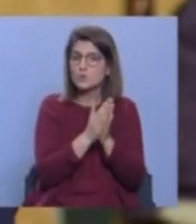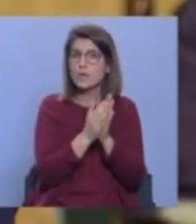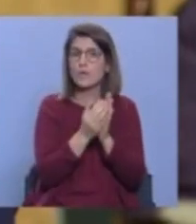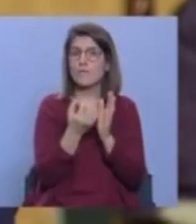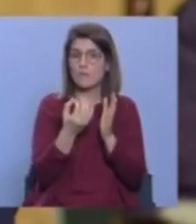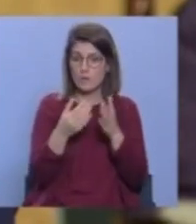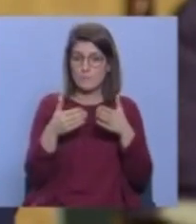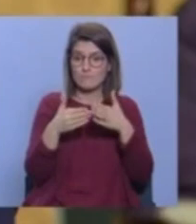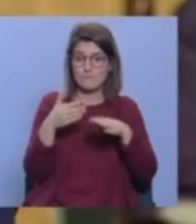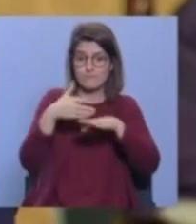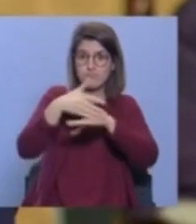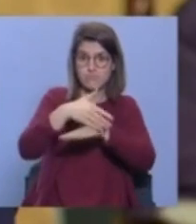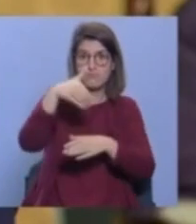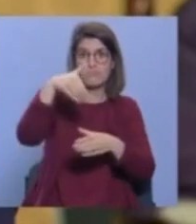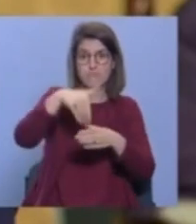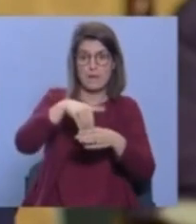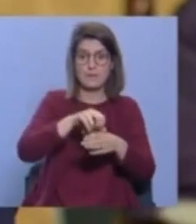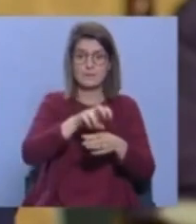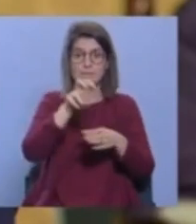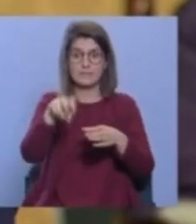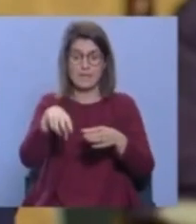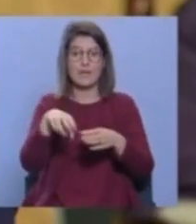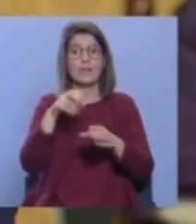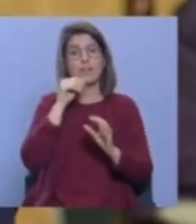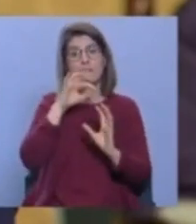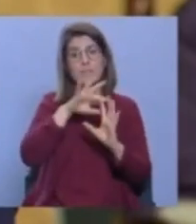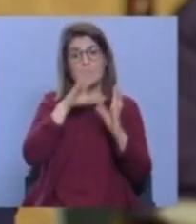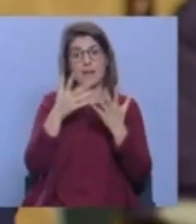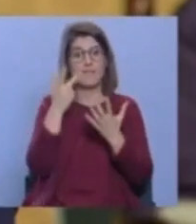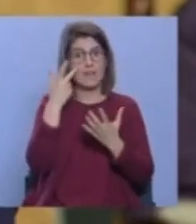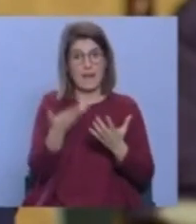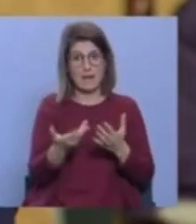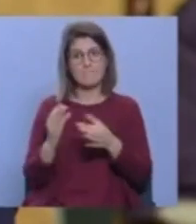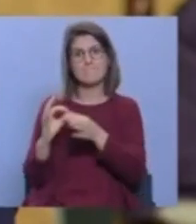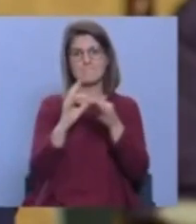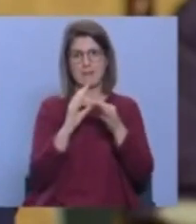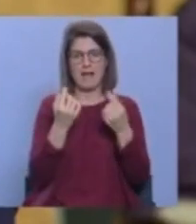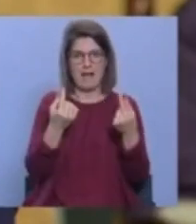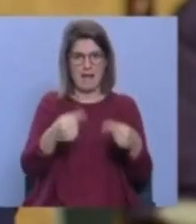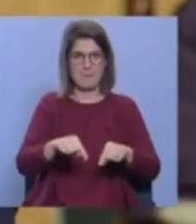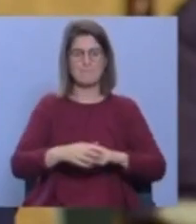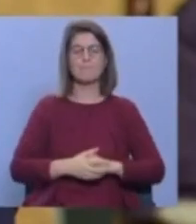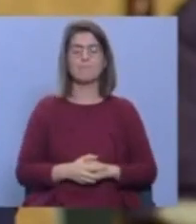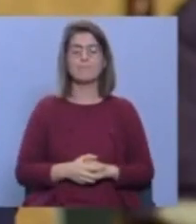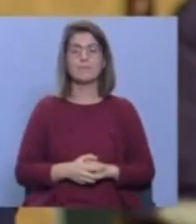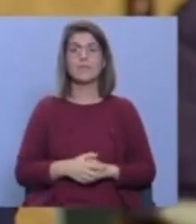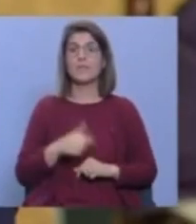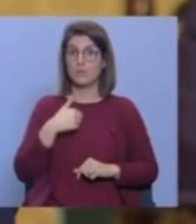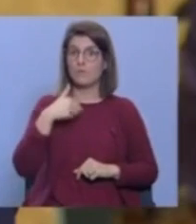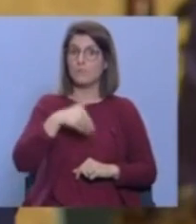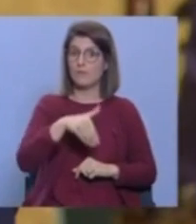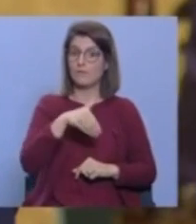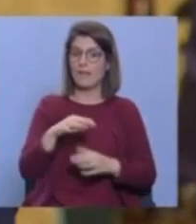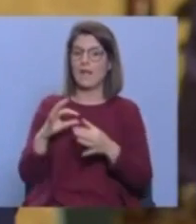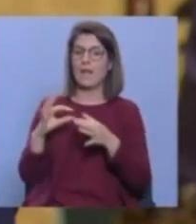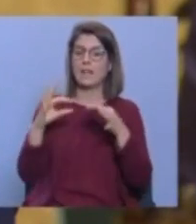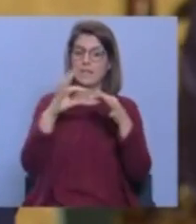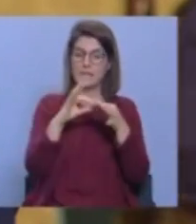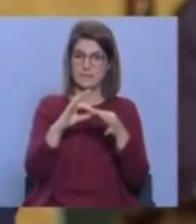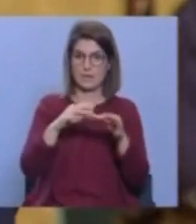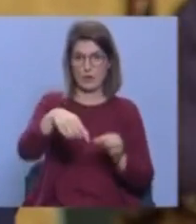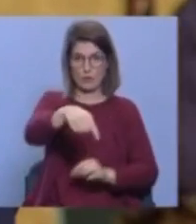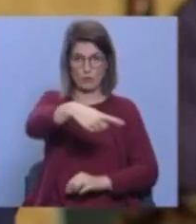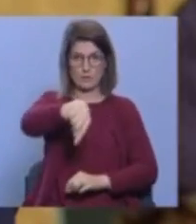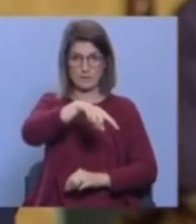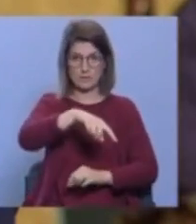saíram da arca e agora vivem na terra. Estabelecerei convosco a minha aliança.